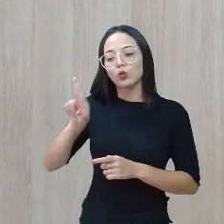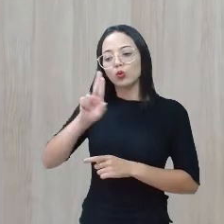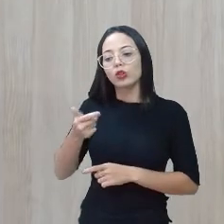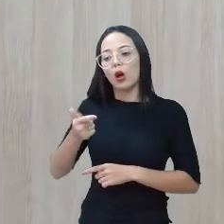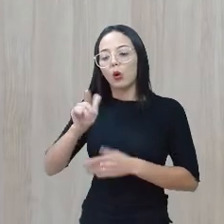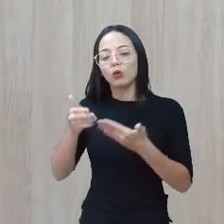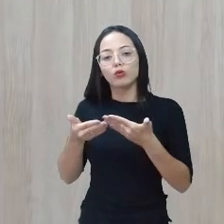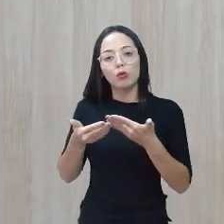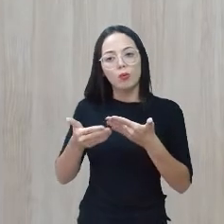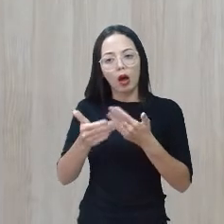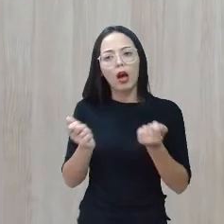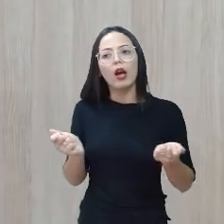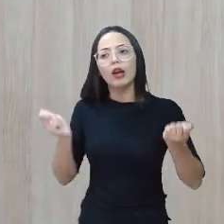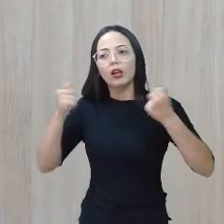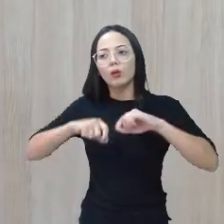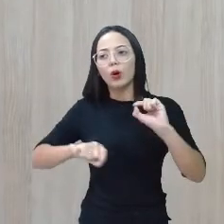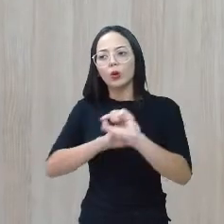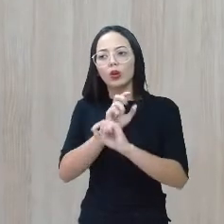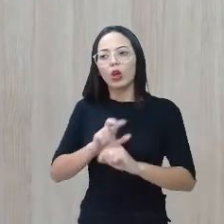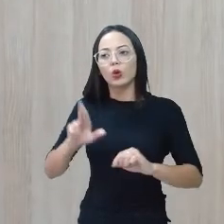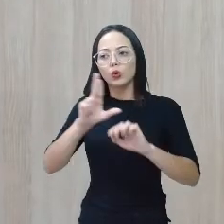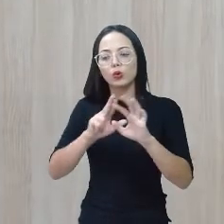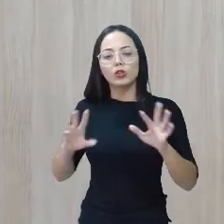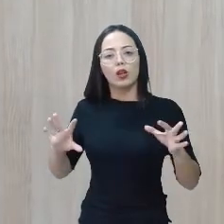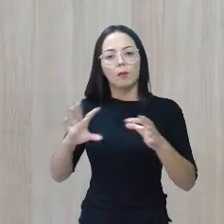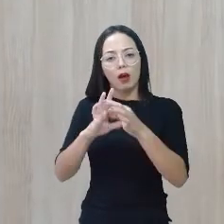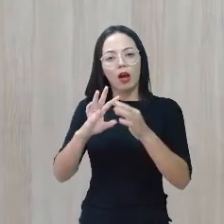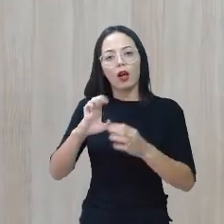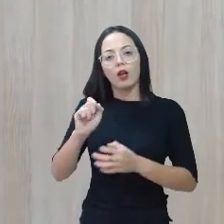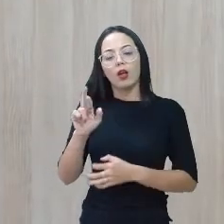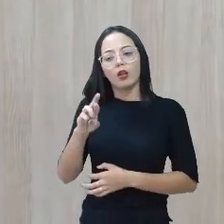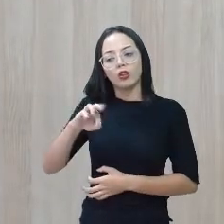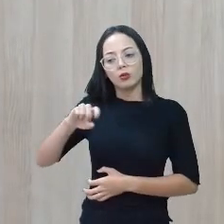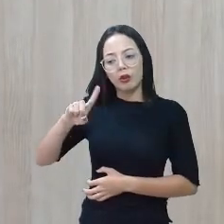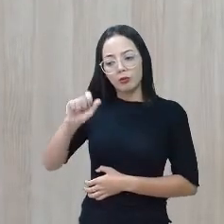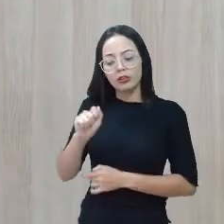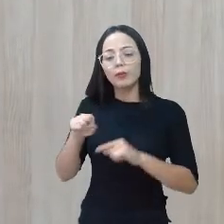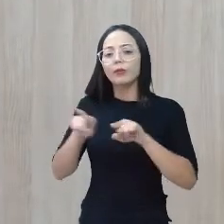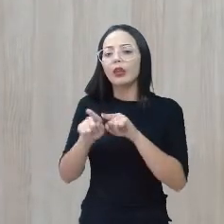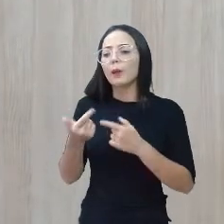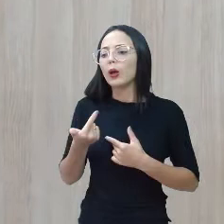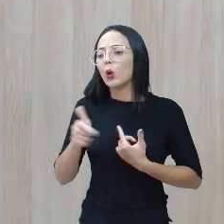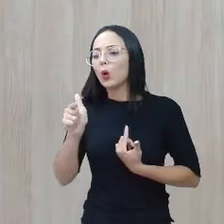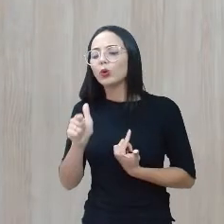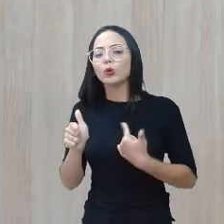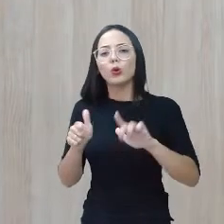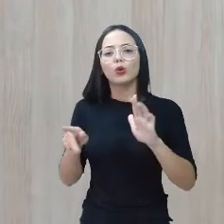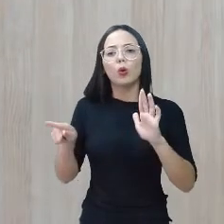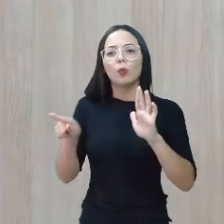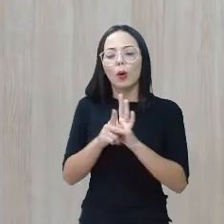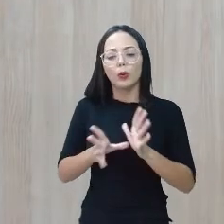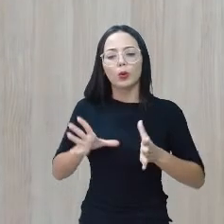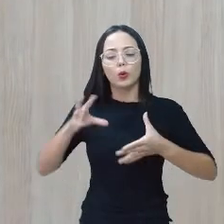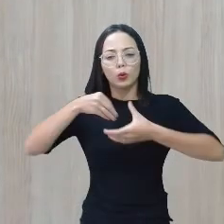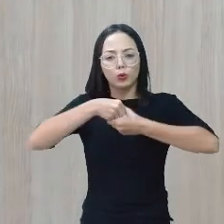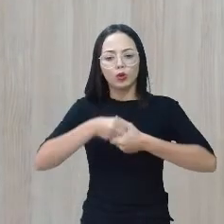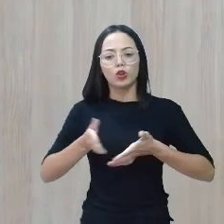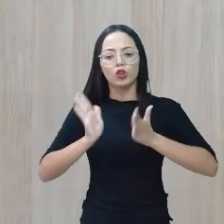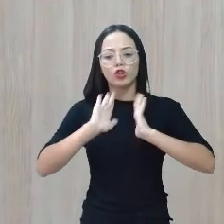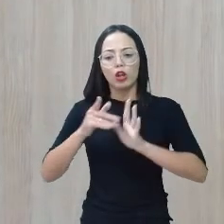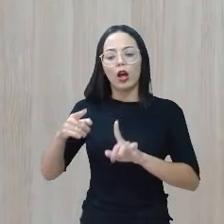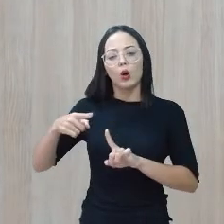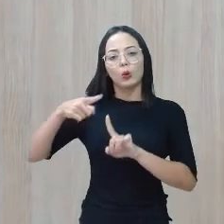seguir que também pede-se que se use com espermicida. E ainda existem outros que eles são colocados e já vêm com um tipo